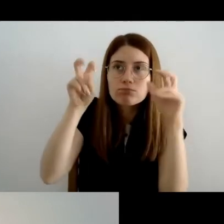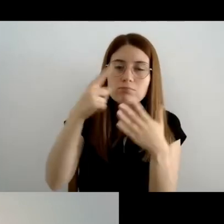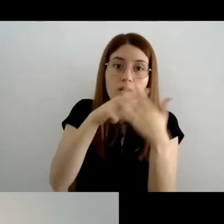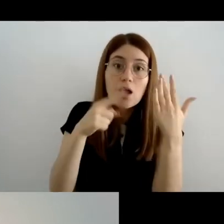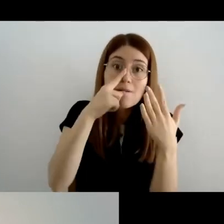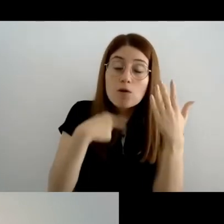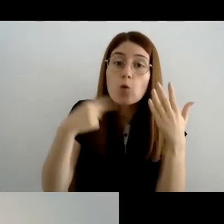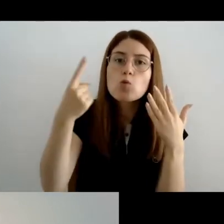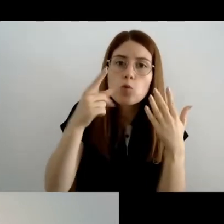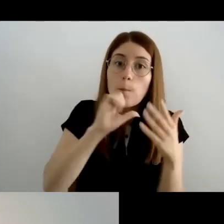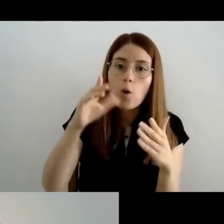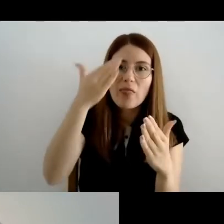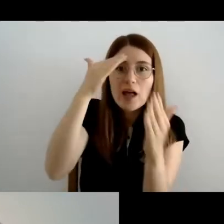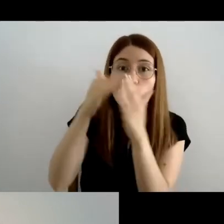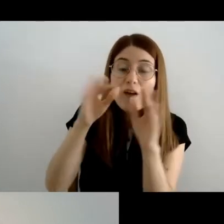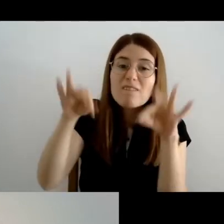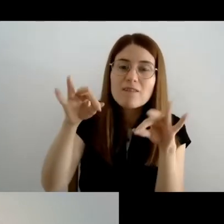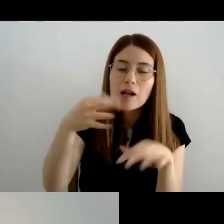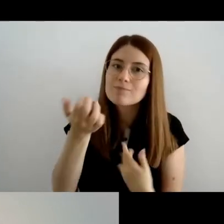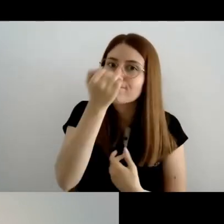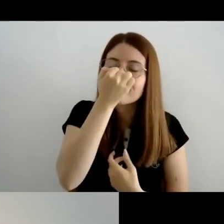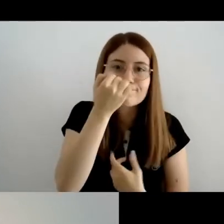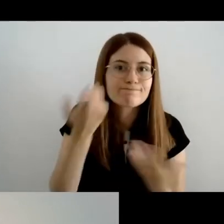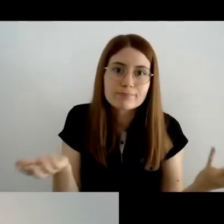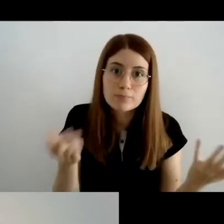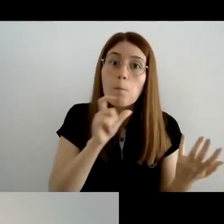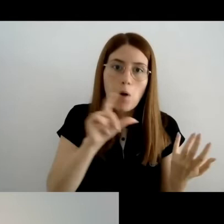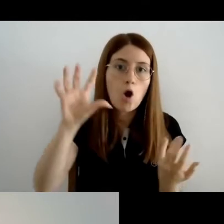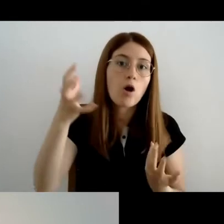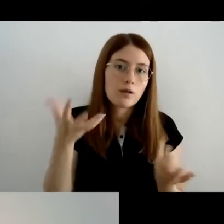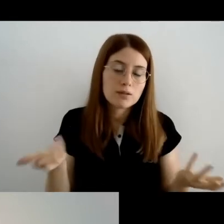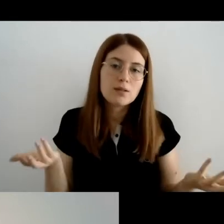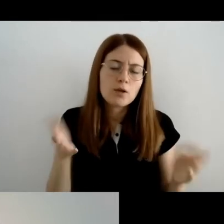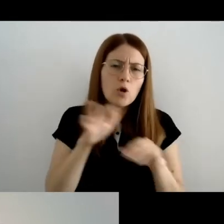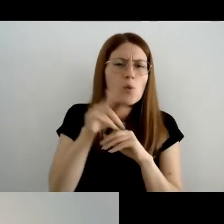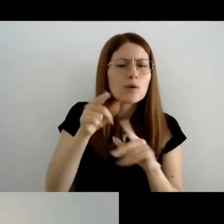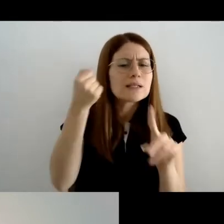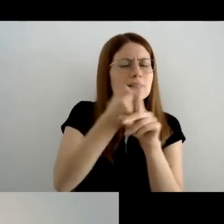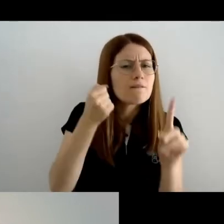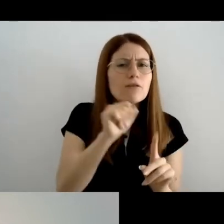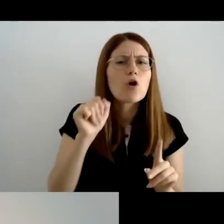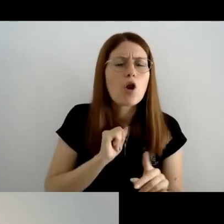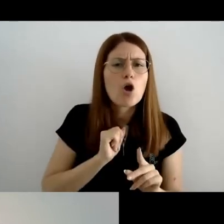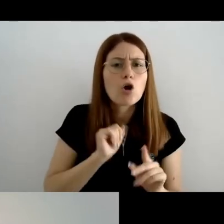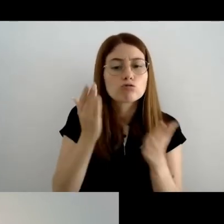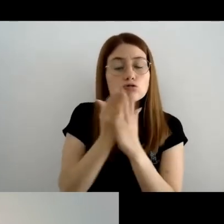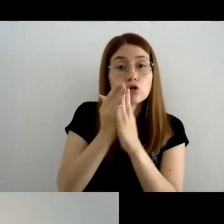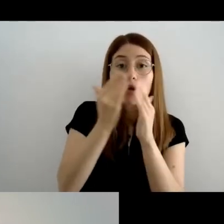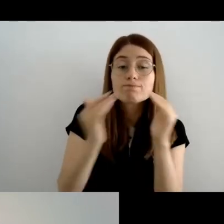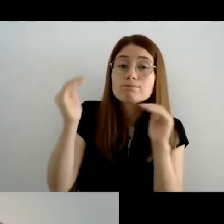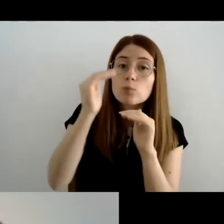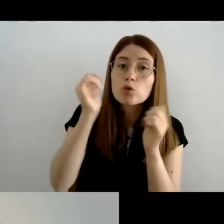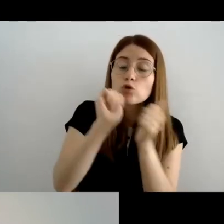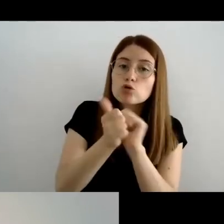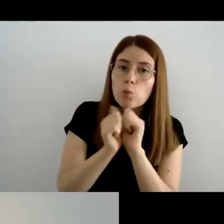engrenagem para que o resultado final não seja aquele que é o desejado. Portanto, o nosso desafio na Escola Superior de Desporto Maior, e vou